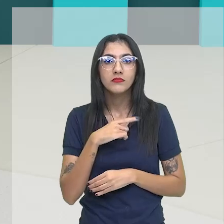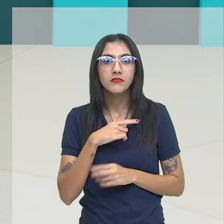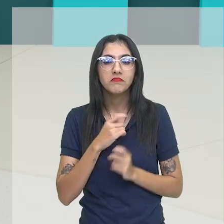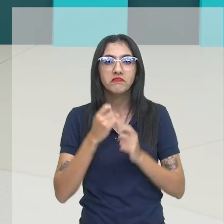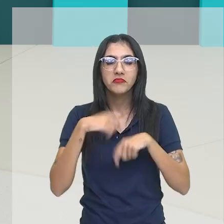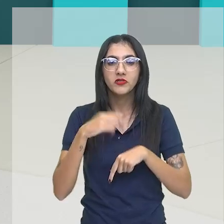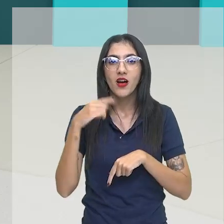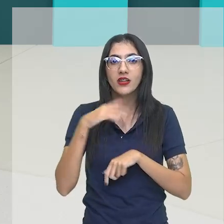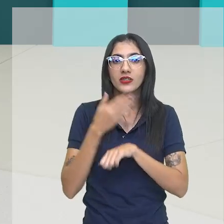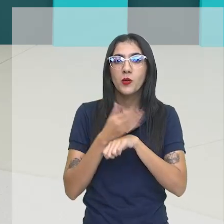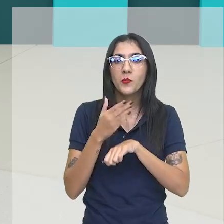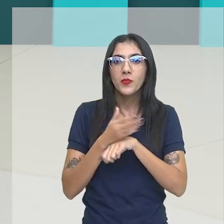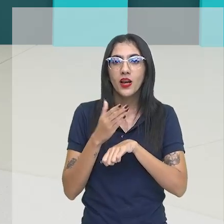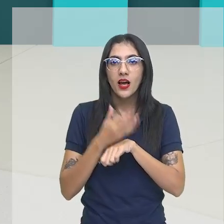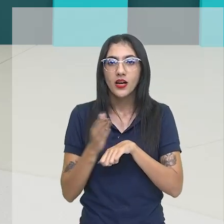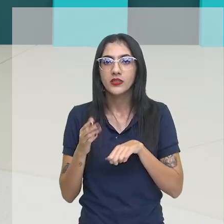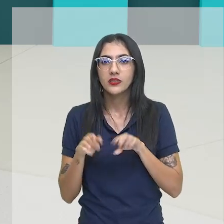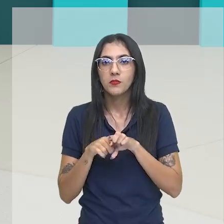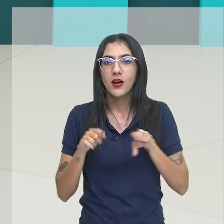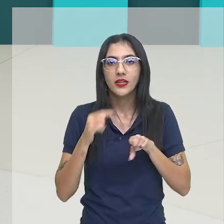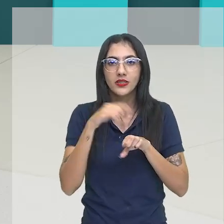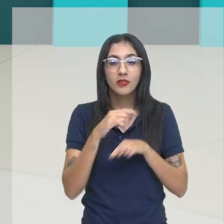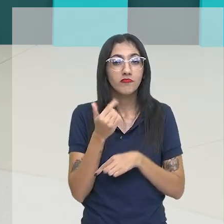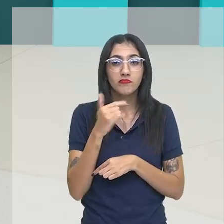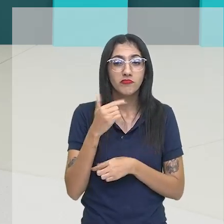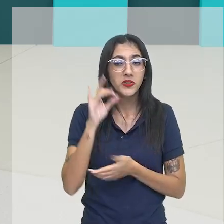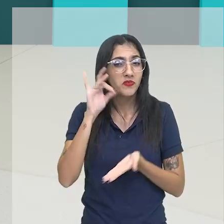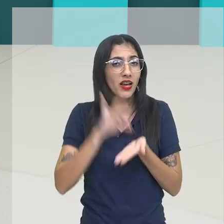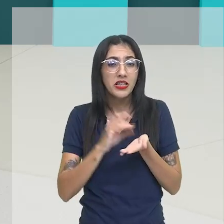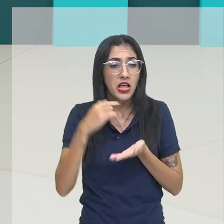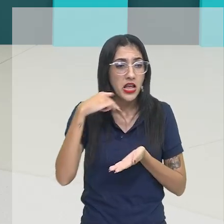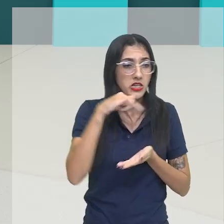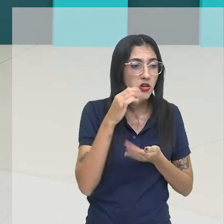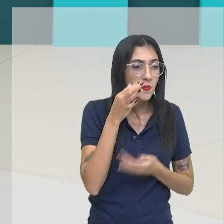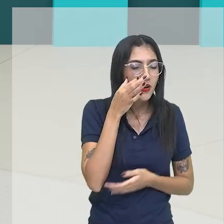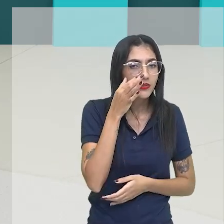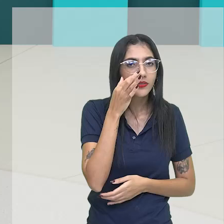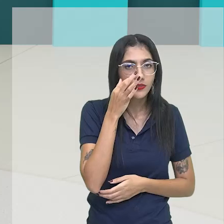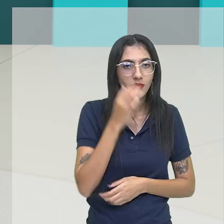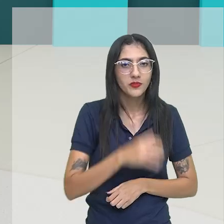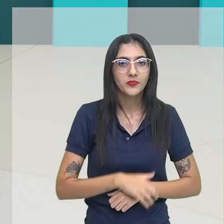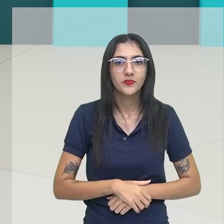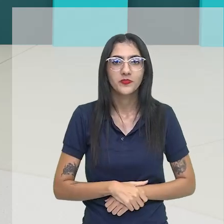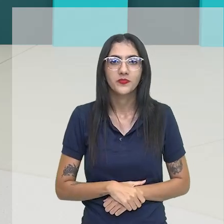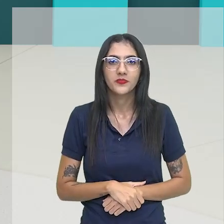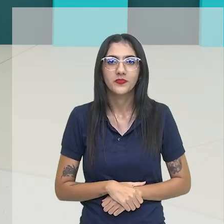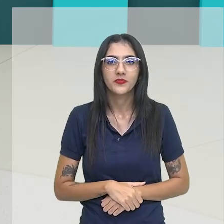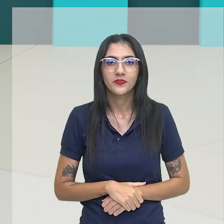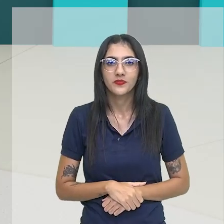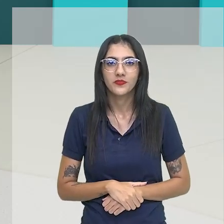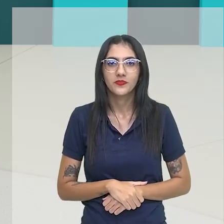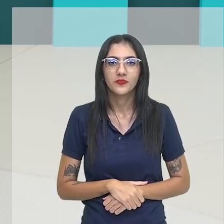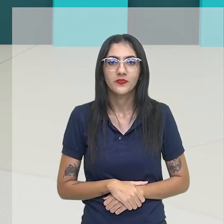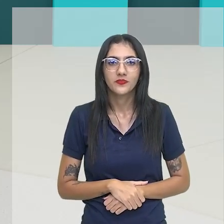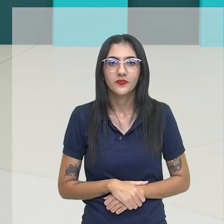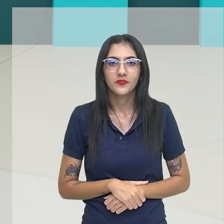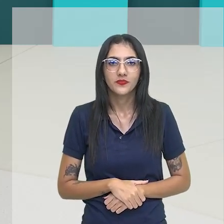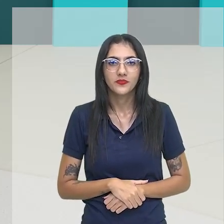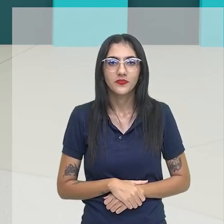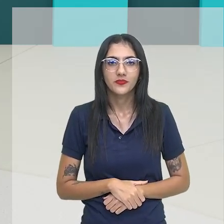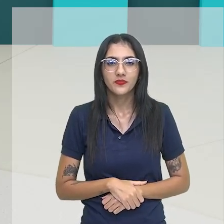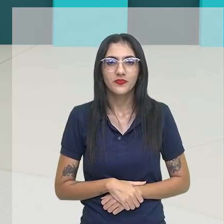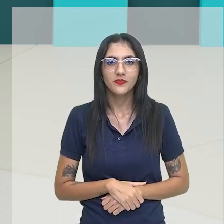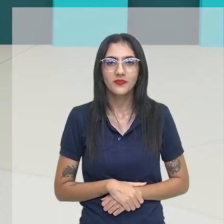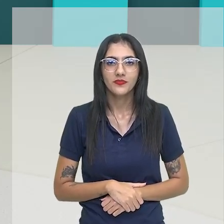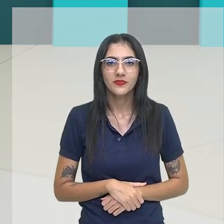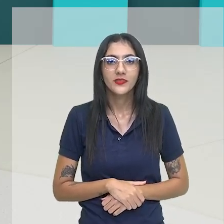realidade, apesar de não estar, de fato, fisicamente inserido dentro dessa realidade. E temos também, né, como